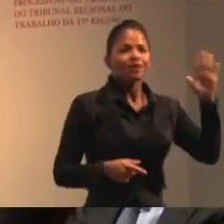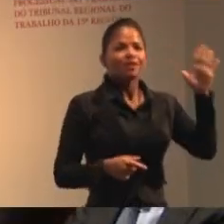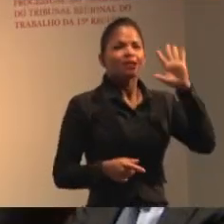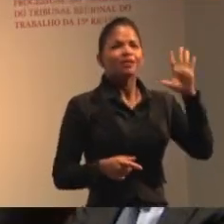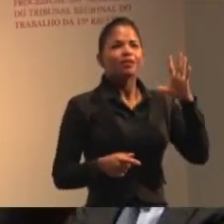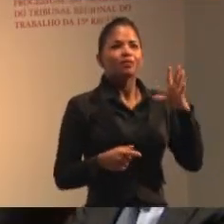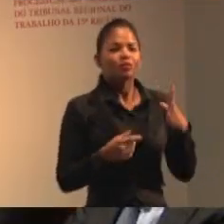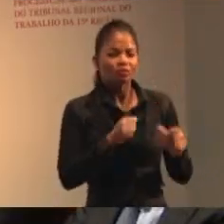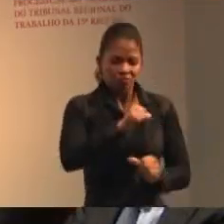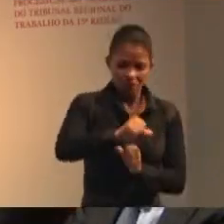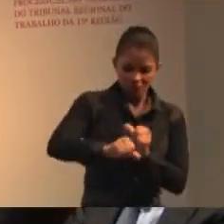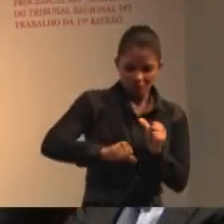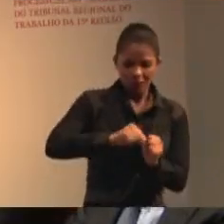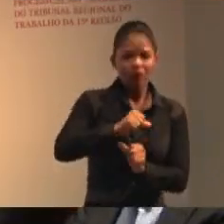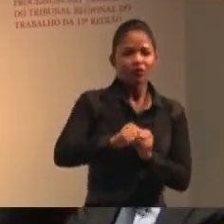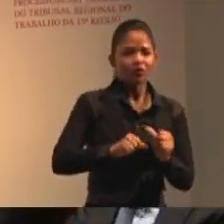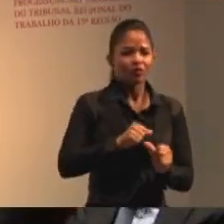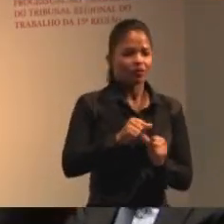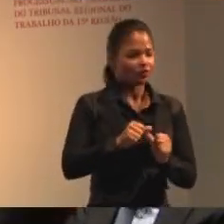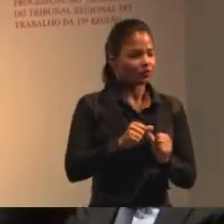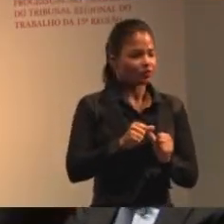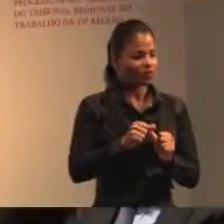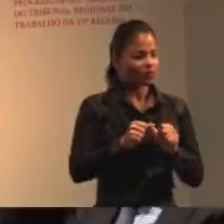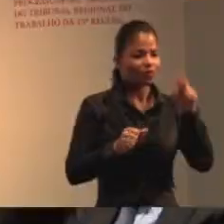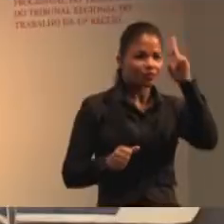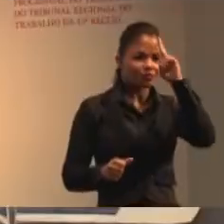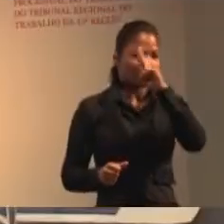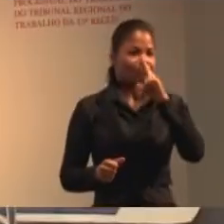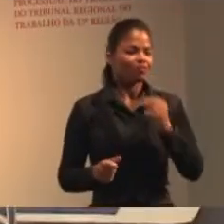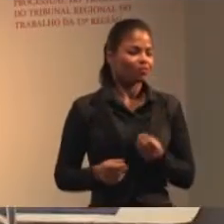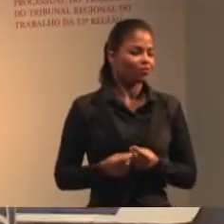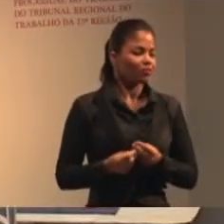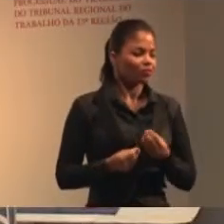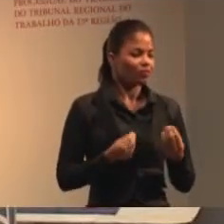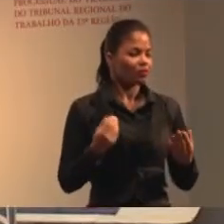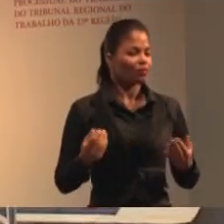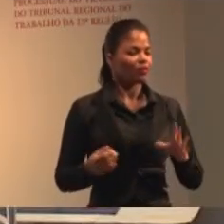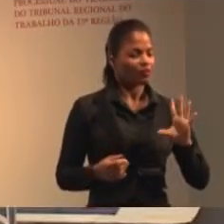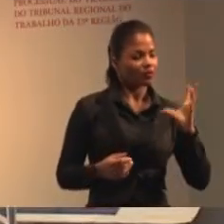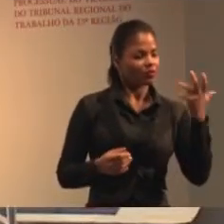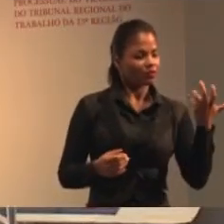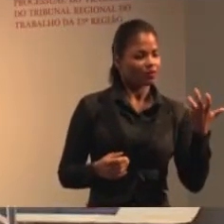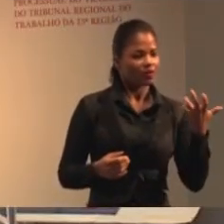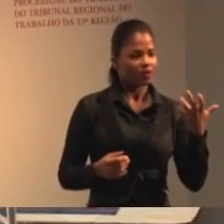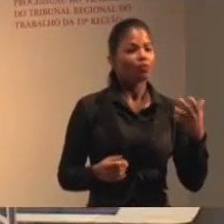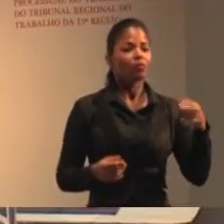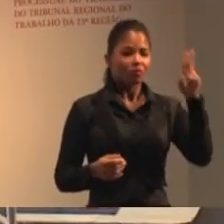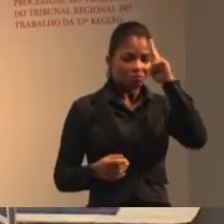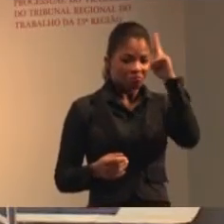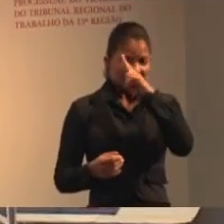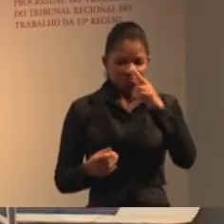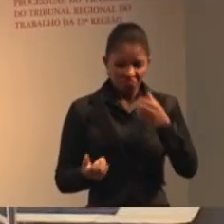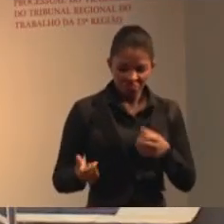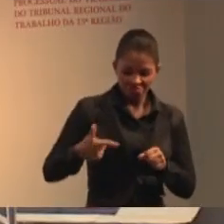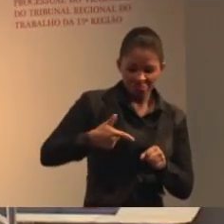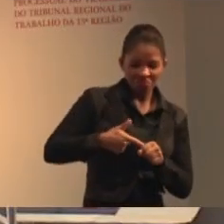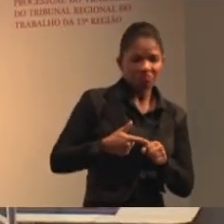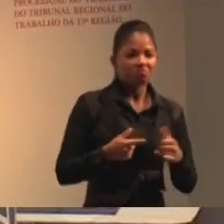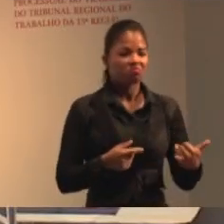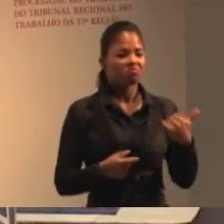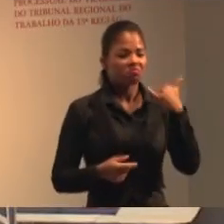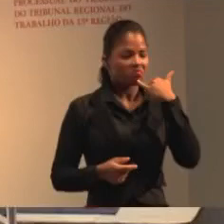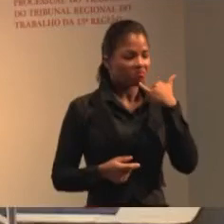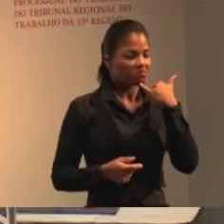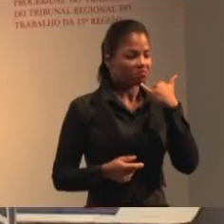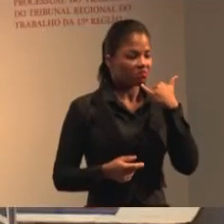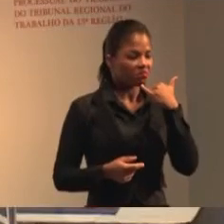na modificação que o Uber propiciou. Por um aplicativo instalado em um